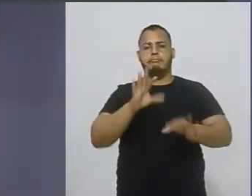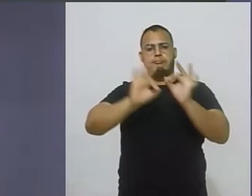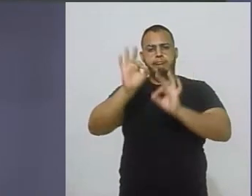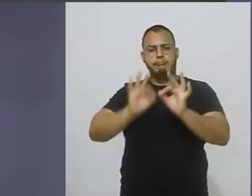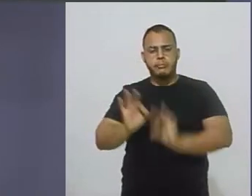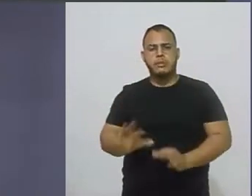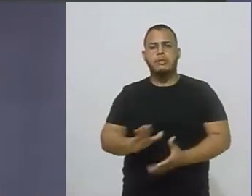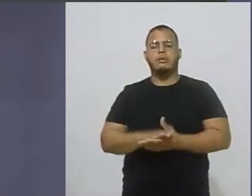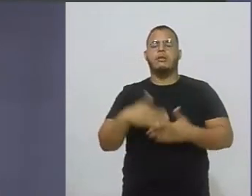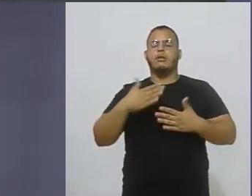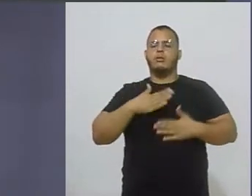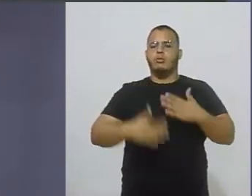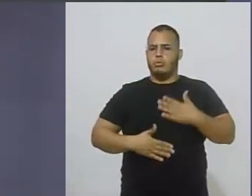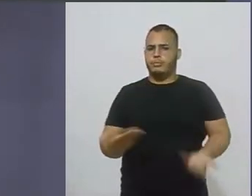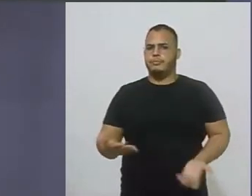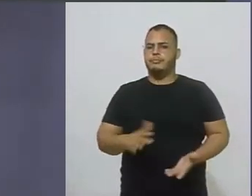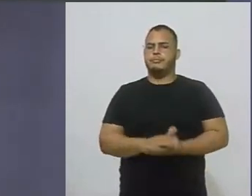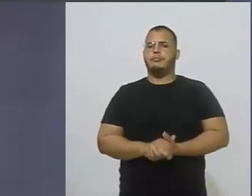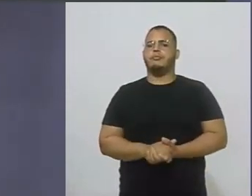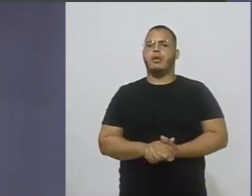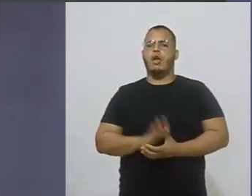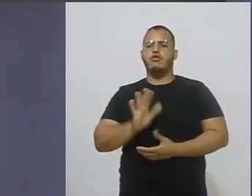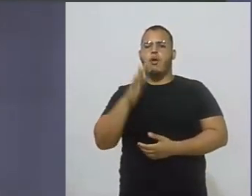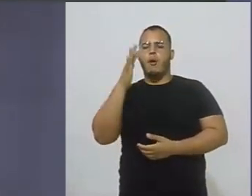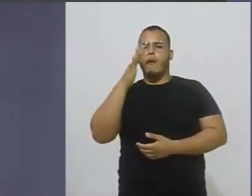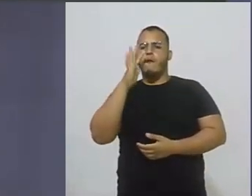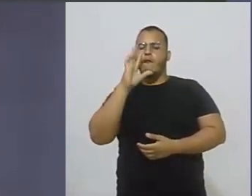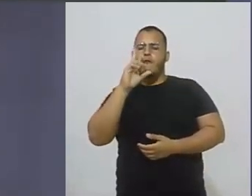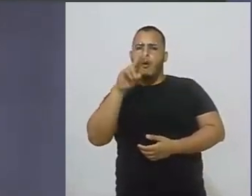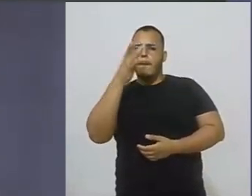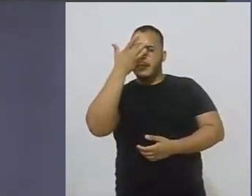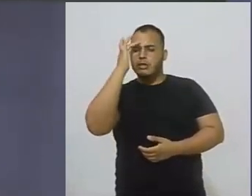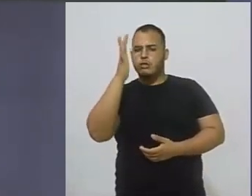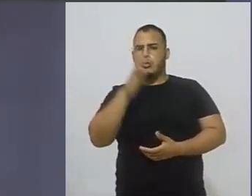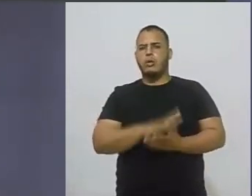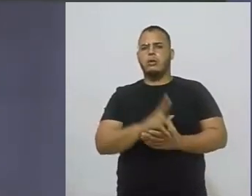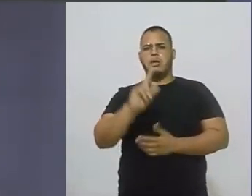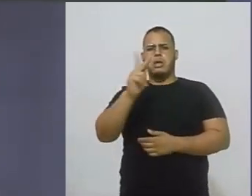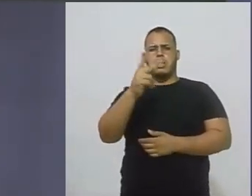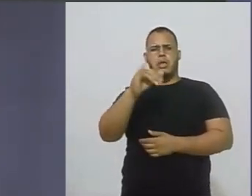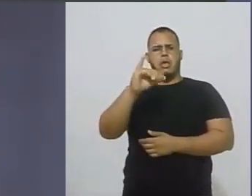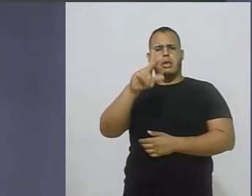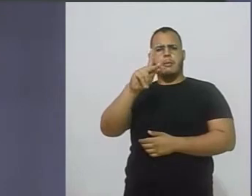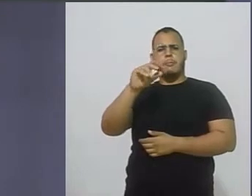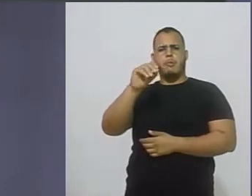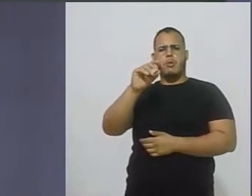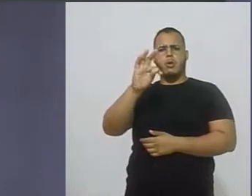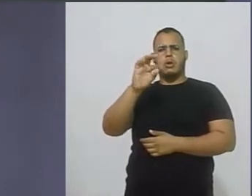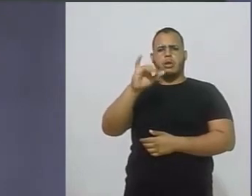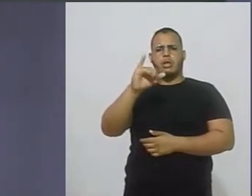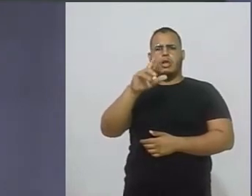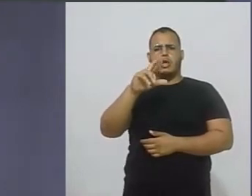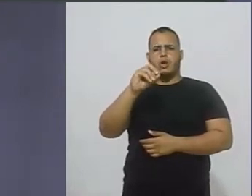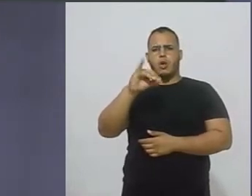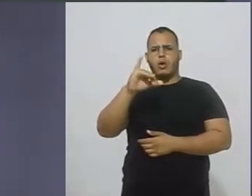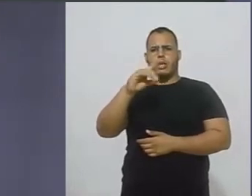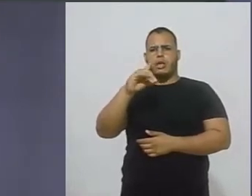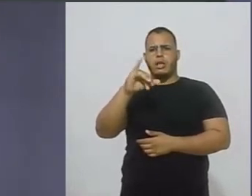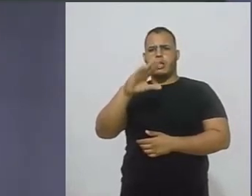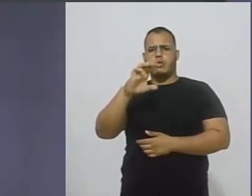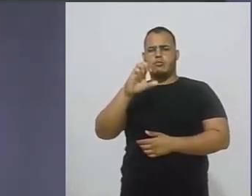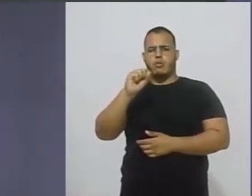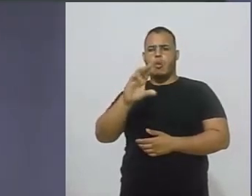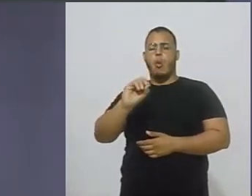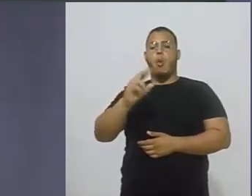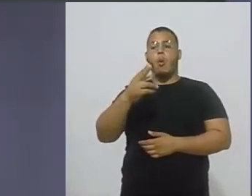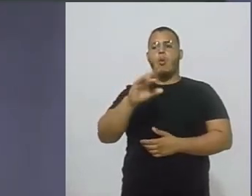metabolismo. Já ouviram falar aí sobre uma pessoa que tem hipotireoidismo ou hipertireoidismo? O